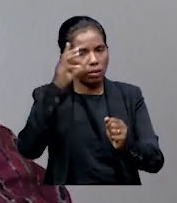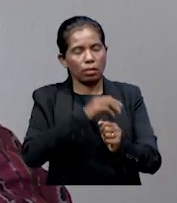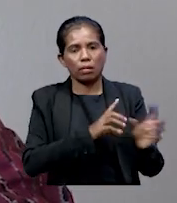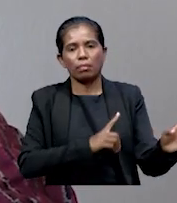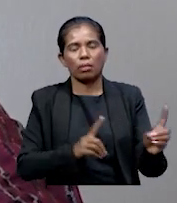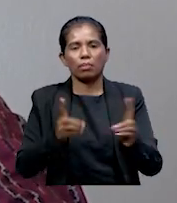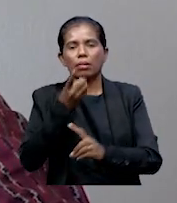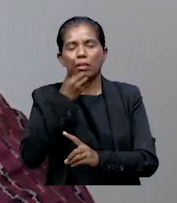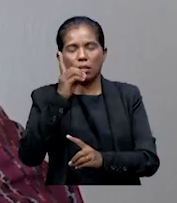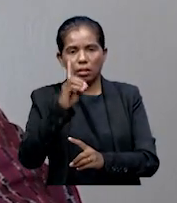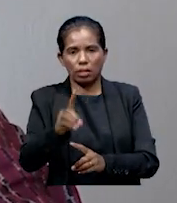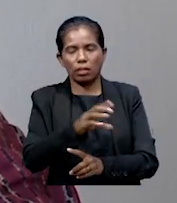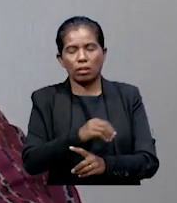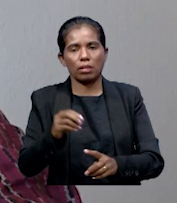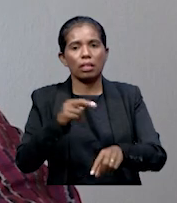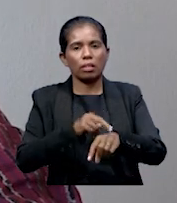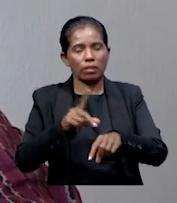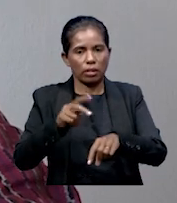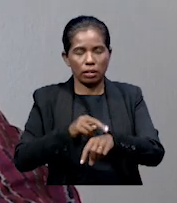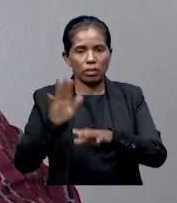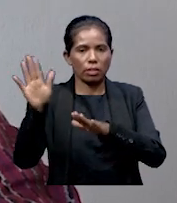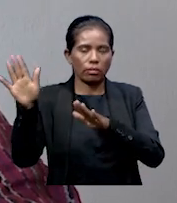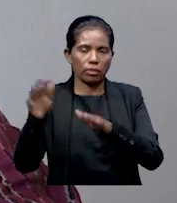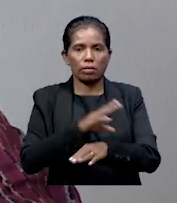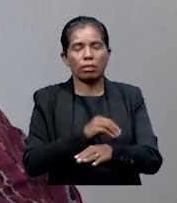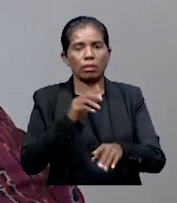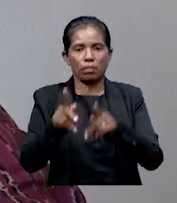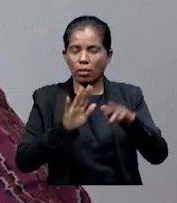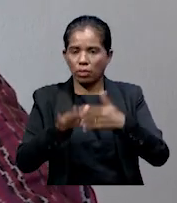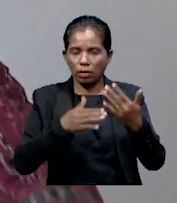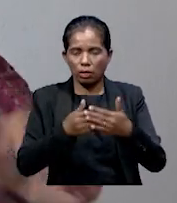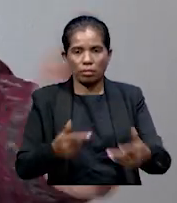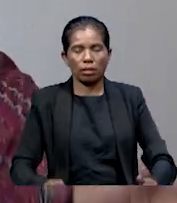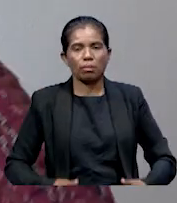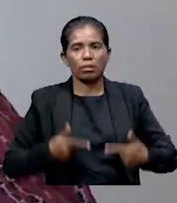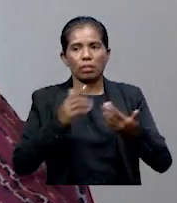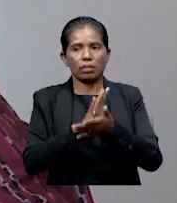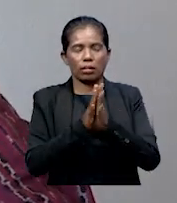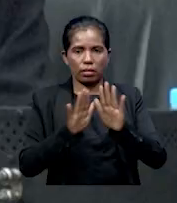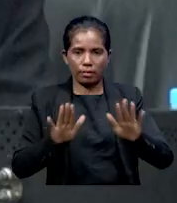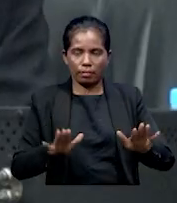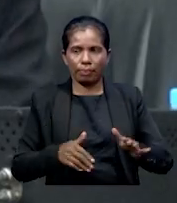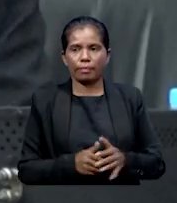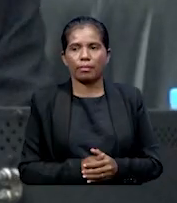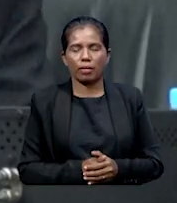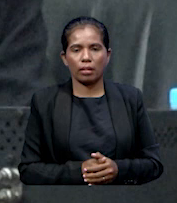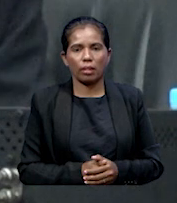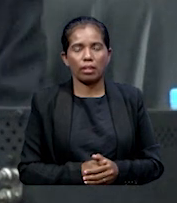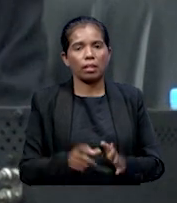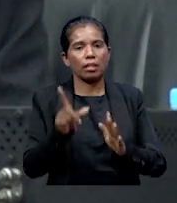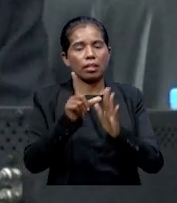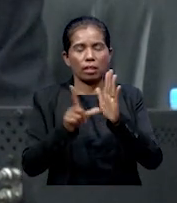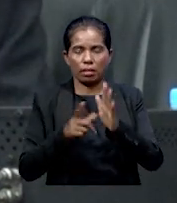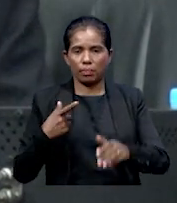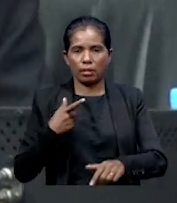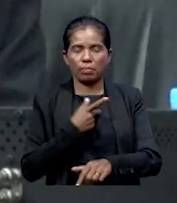implementa a declaração refere e a nível nacional, no Nesse de Dan Houto, Bele Mouris e a Damien Laran. Resolução Parlamento Nacional, quando a